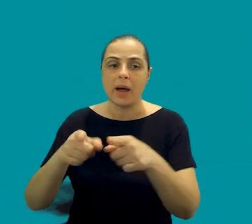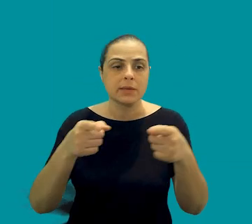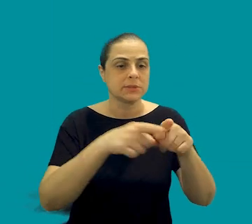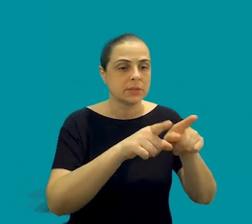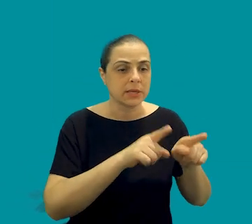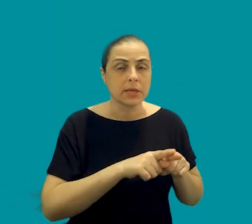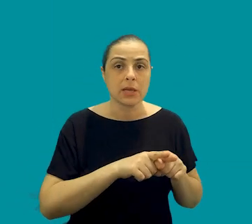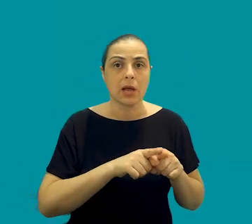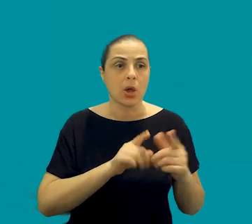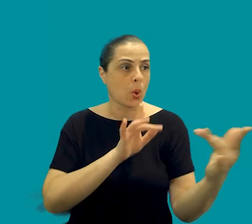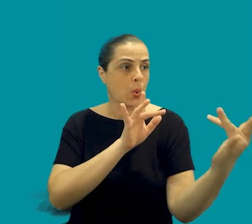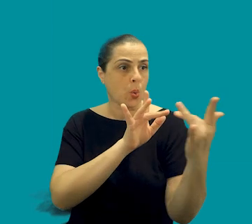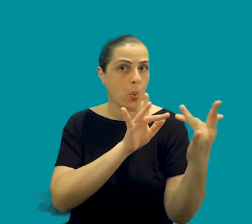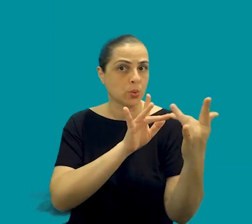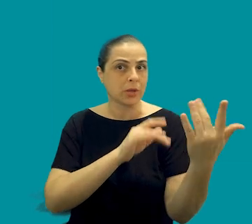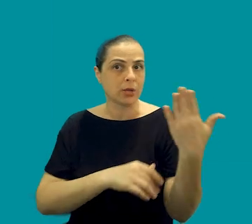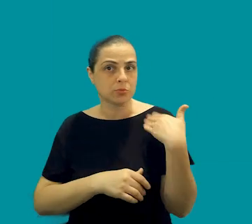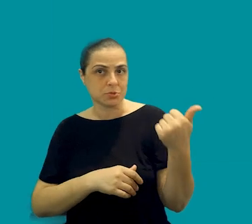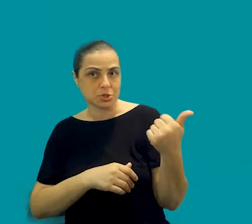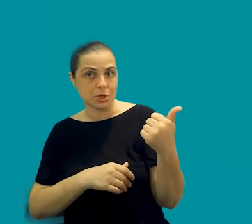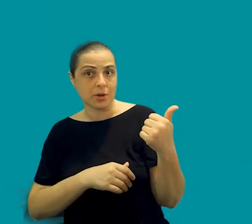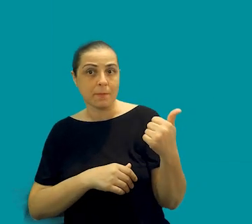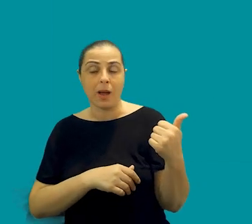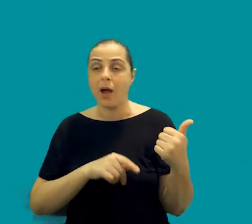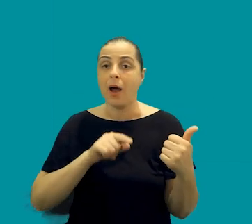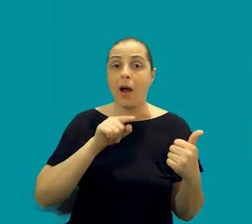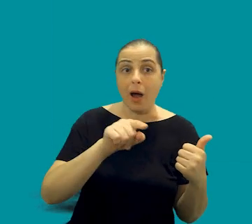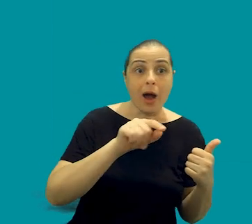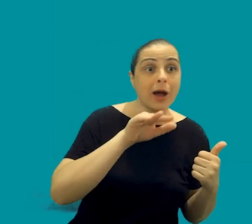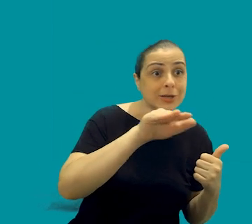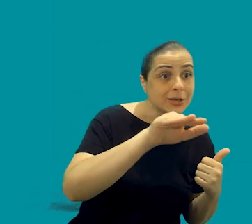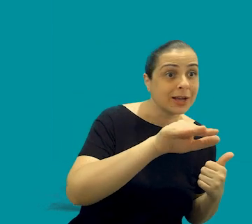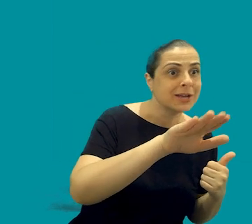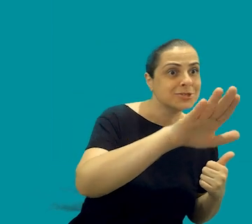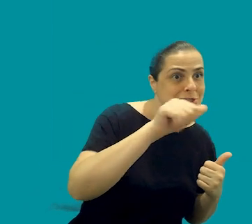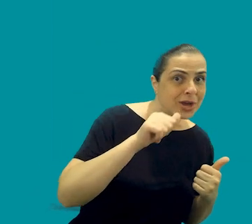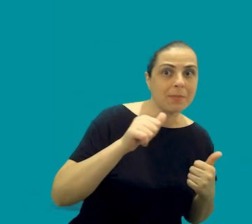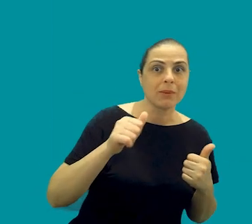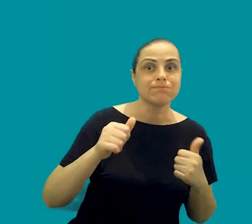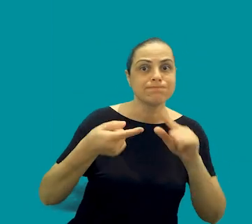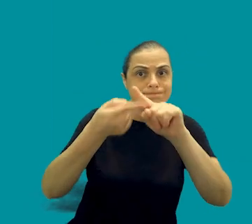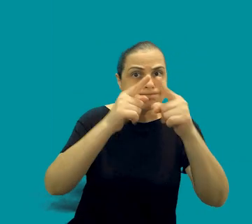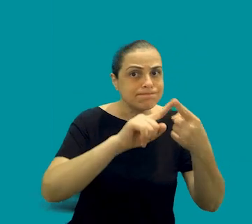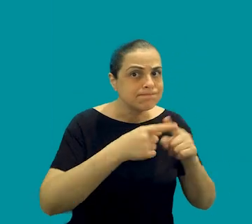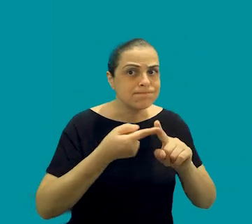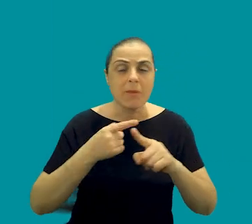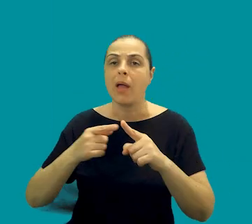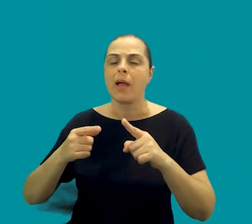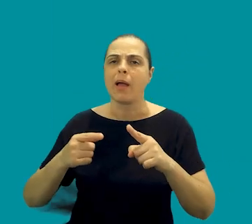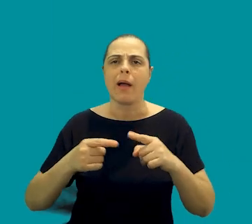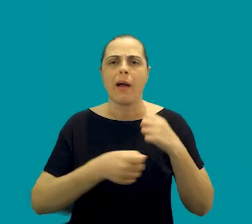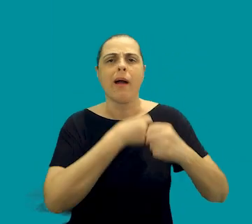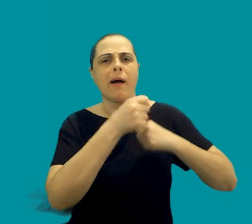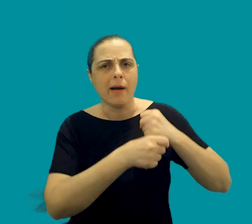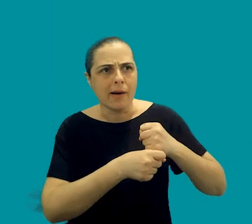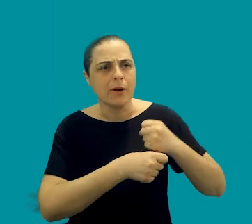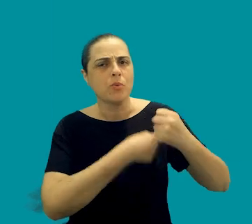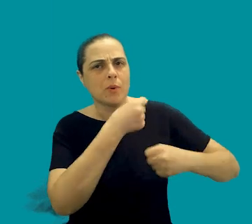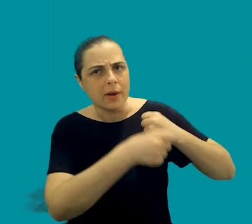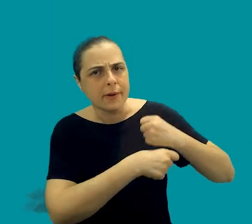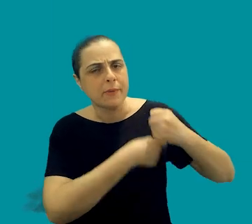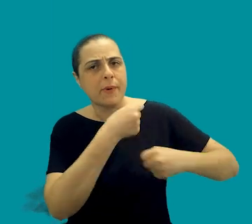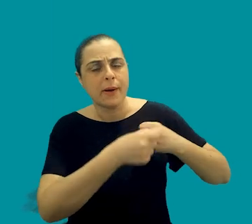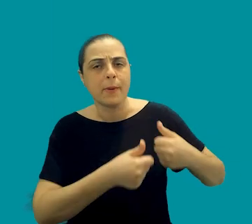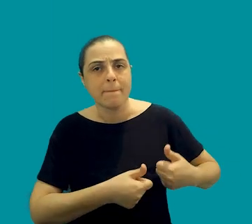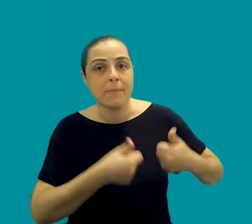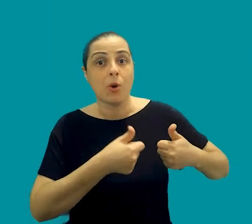vocês, e vocês nos acessam o tempo todo, né? E é nessa articulação que a gente vai criando e aperfeiçoando as edições. Acho que é importante também para